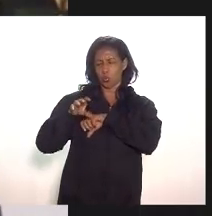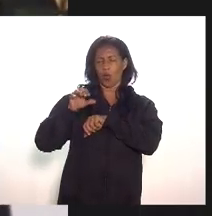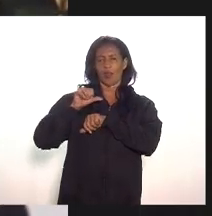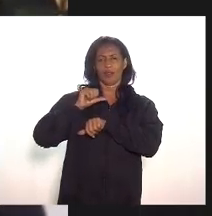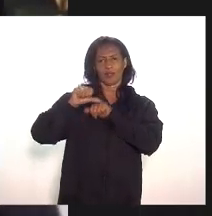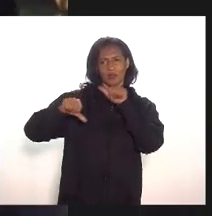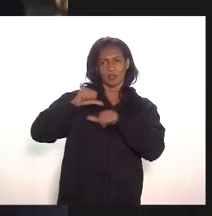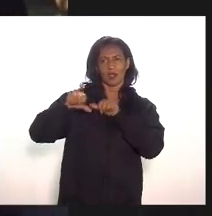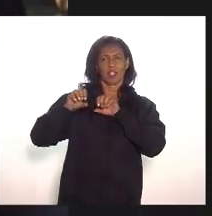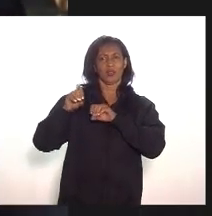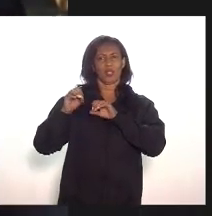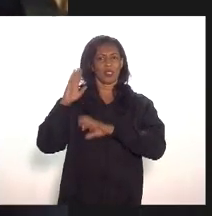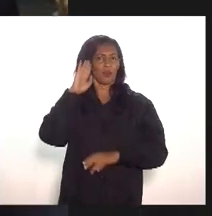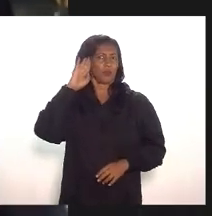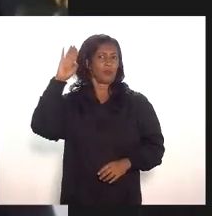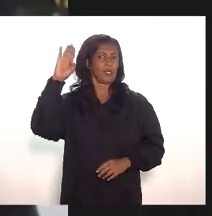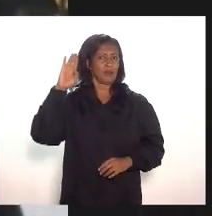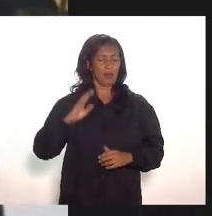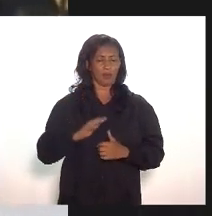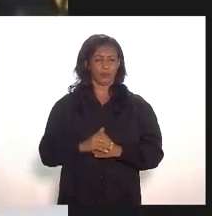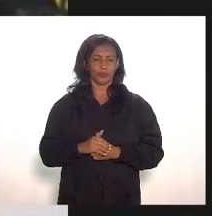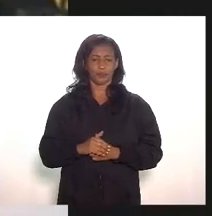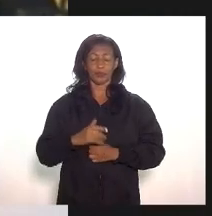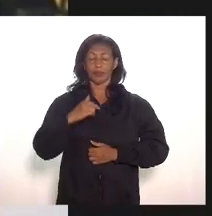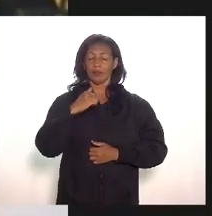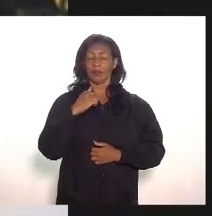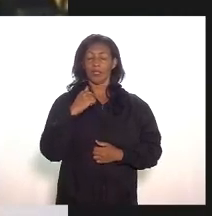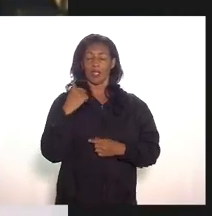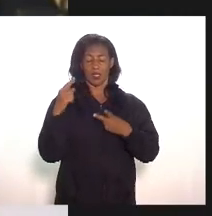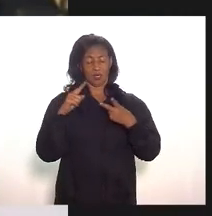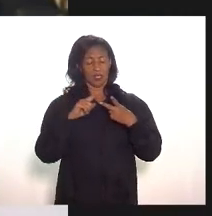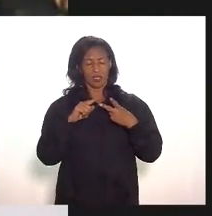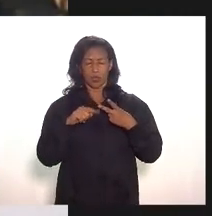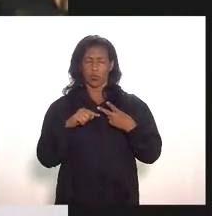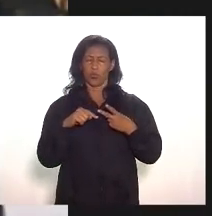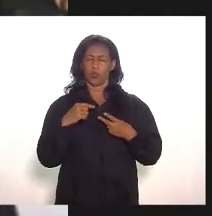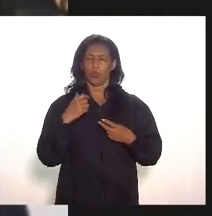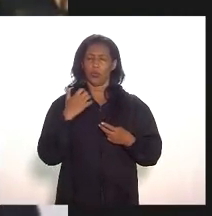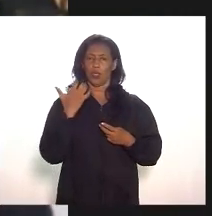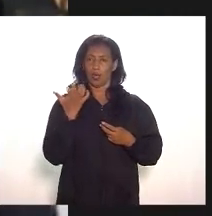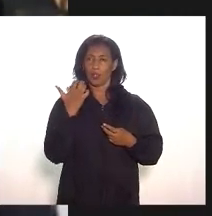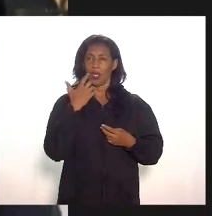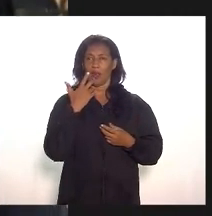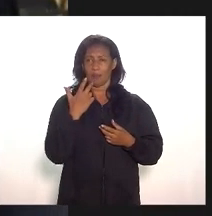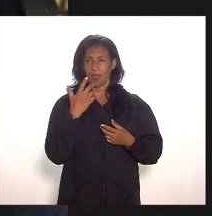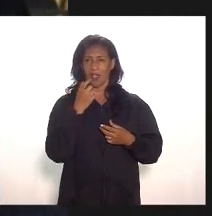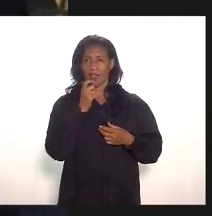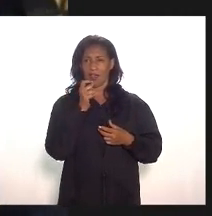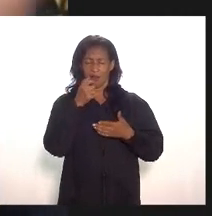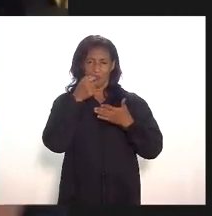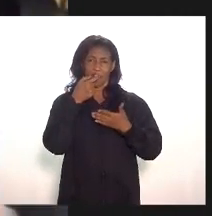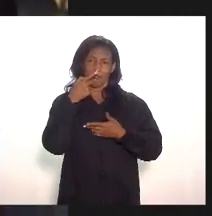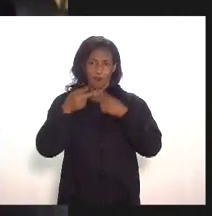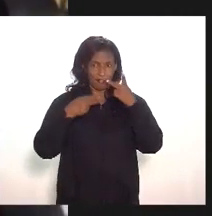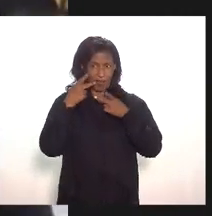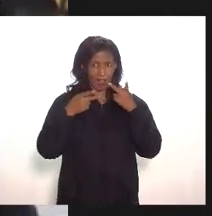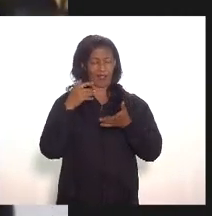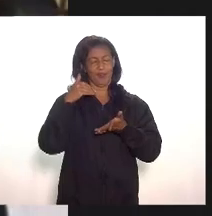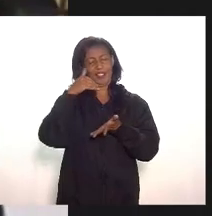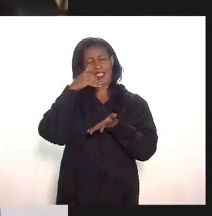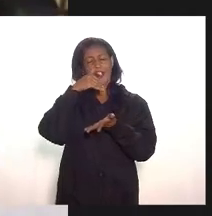essencial. Em segundo lugar, eu queria dizer que eu quero corrigir a minha fala de que a Secretaria da Educação